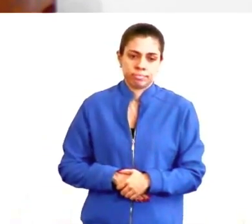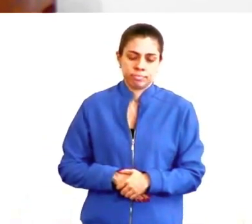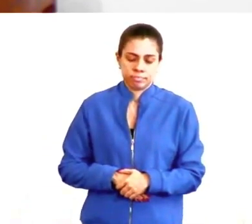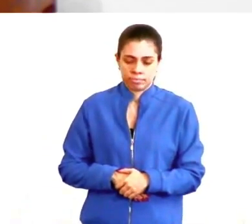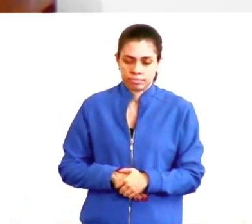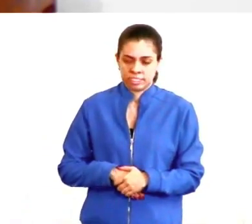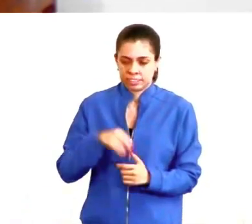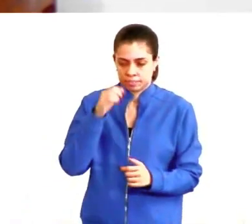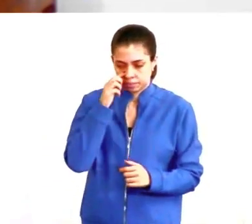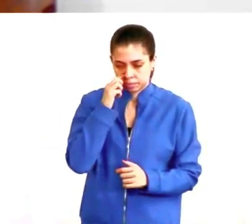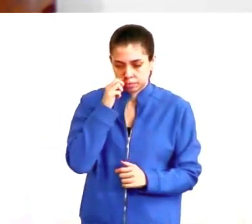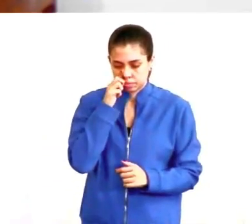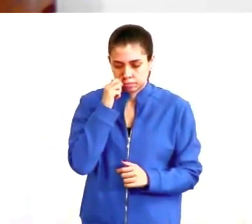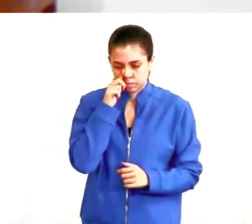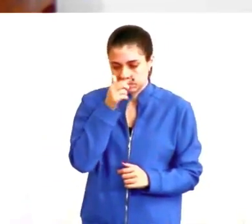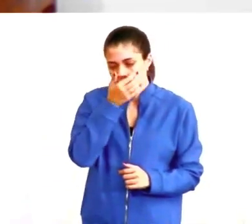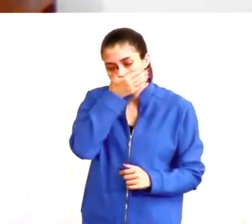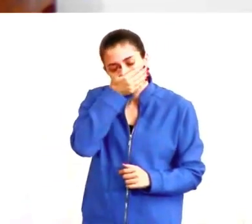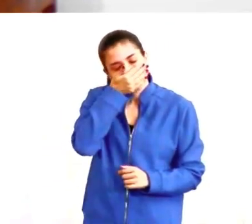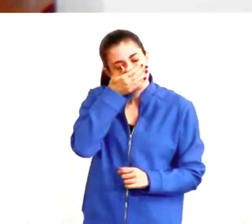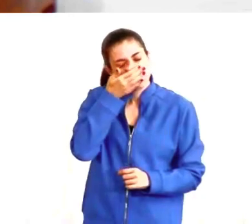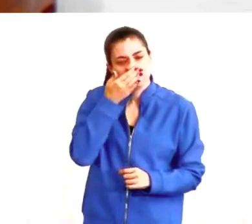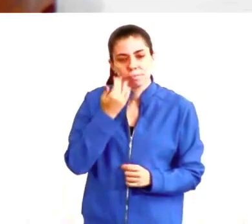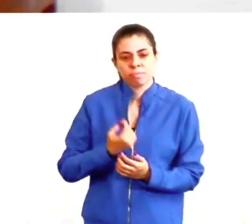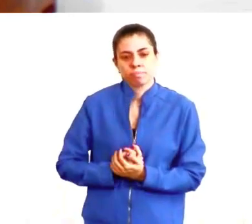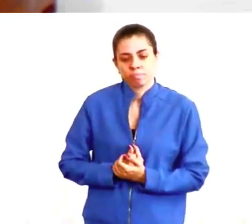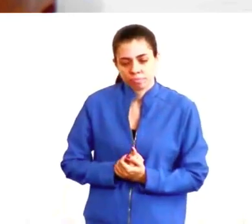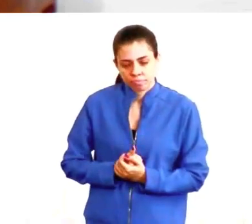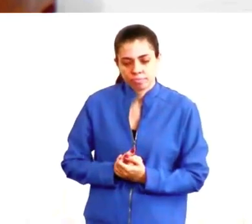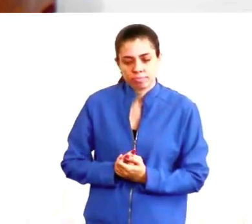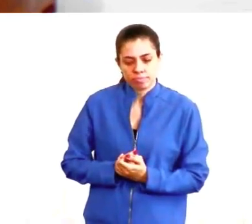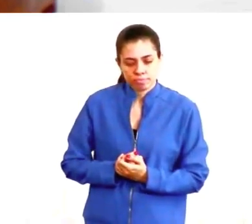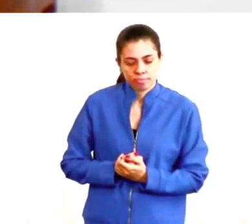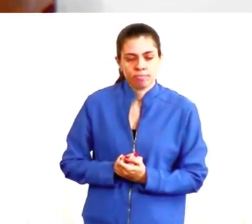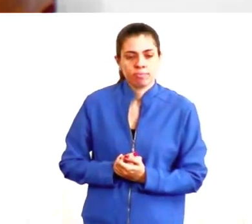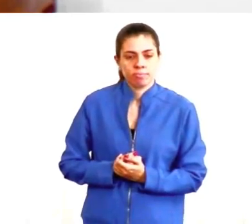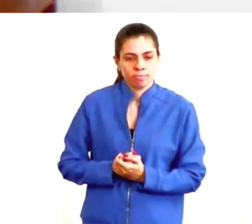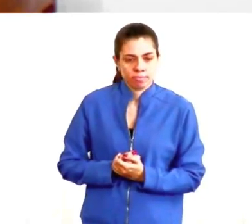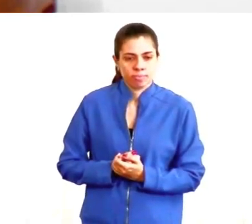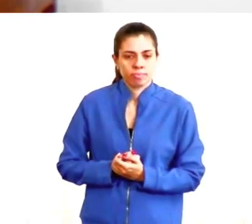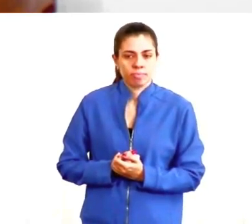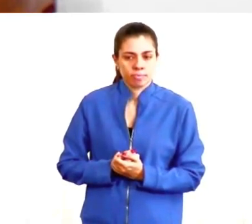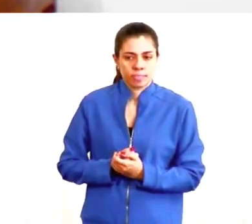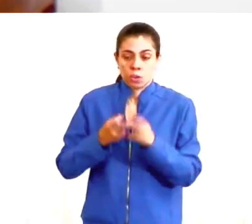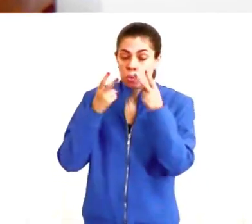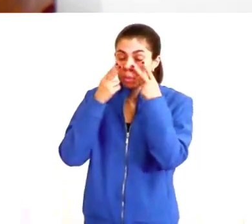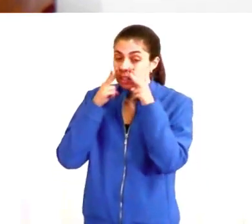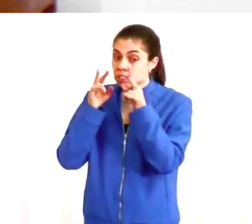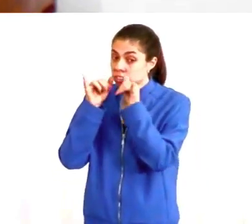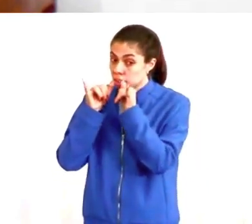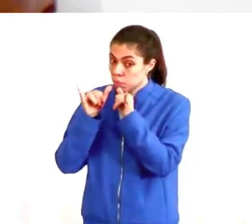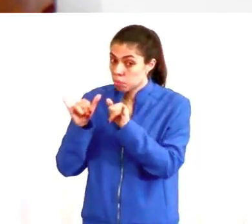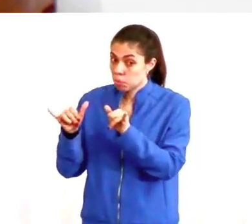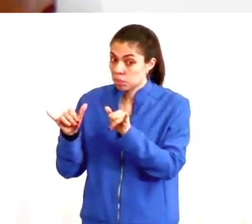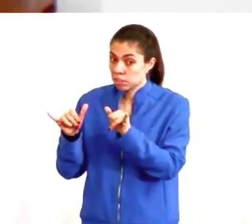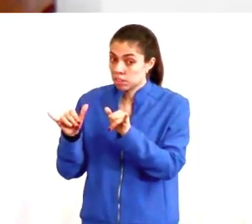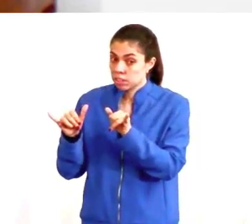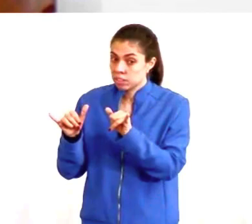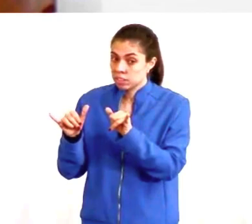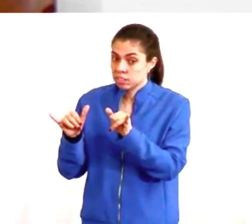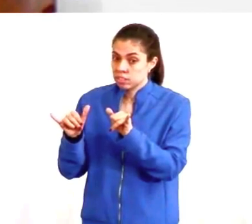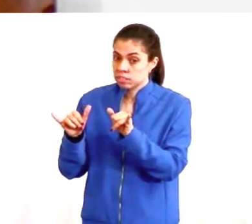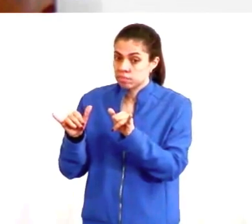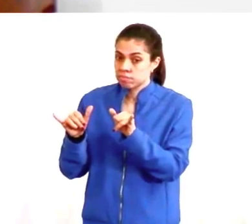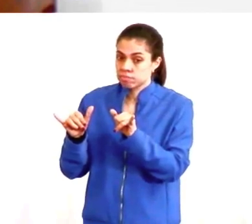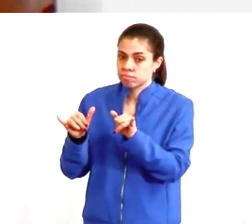Uma adoração consciente leva um testemunho eloquente. O testemunho, ele não é alguma coisa que eu tomo de alguém e pego e me